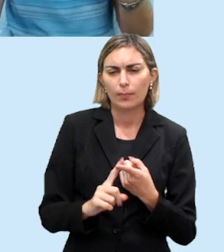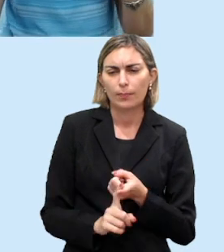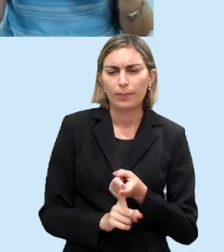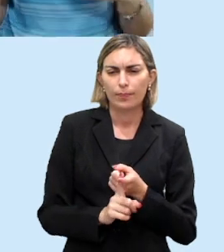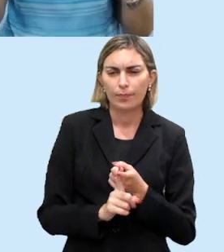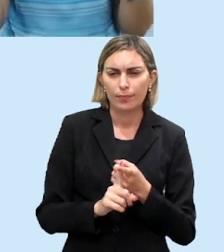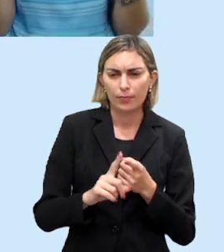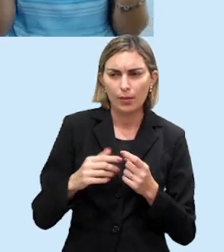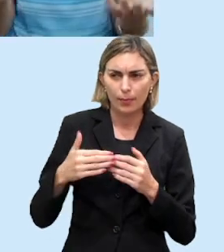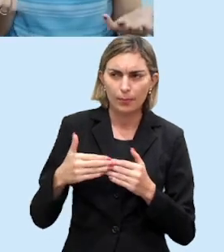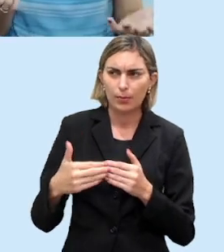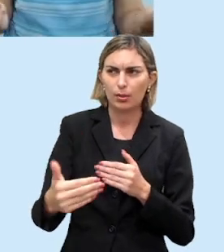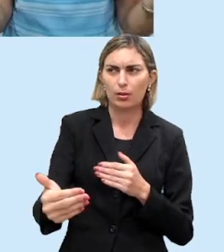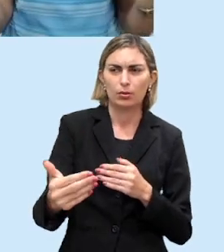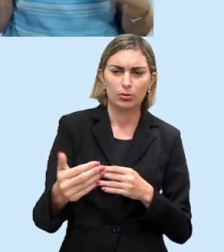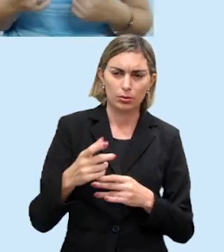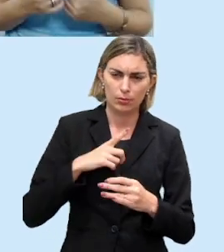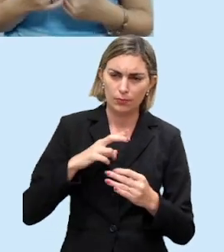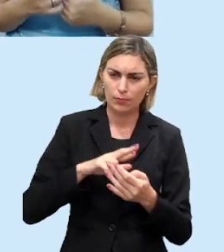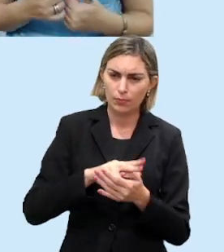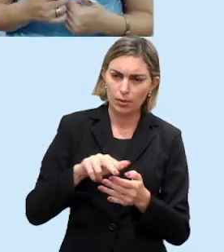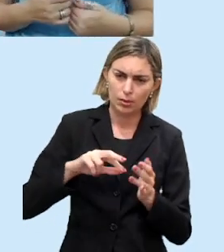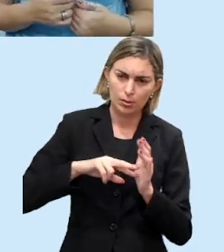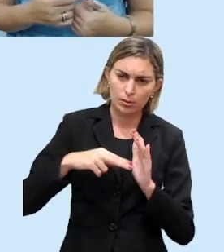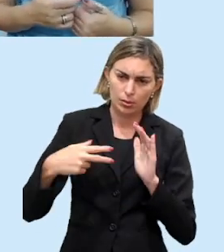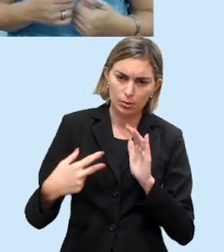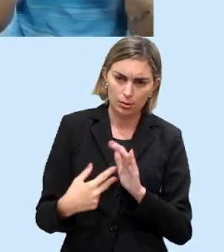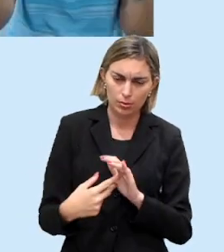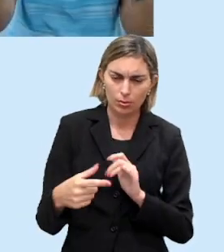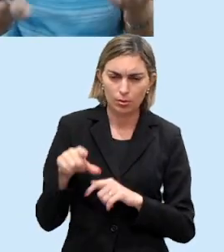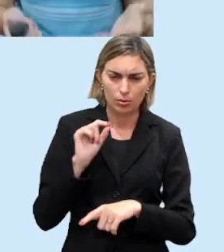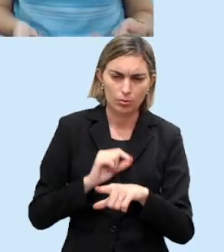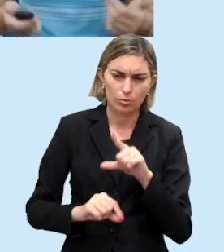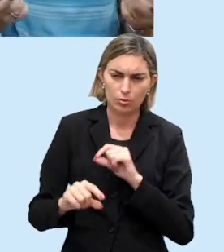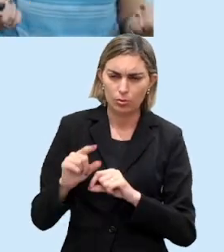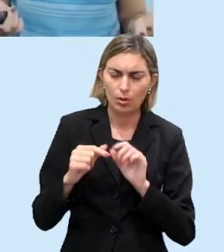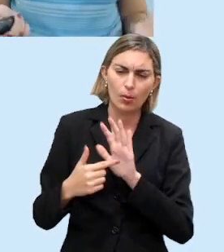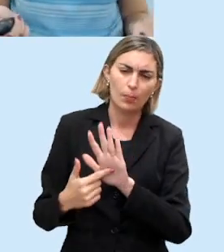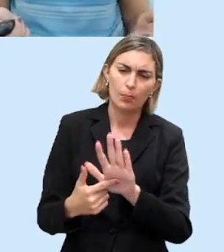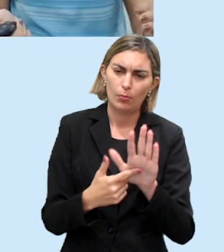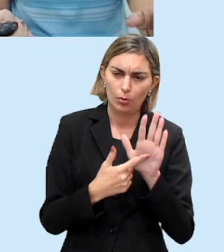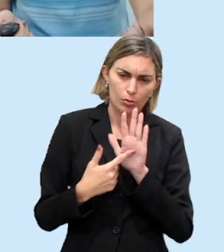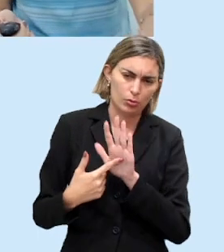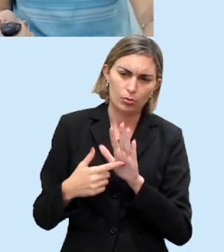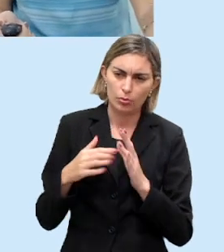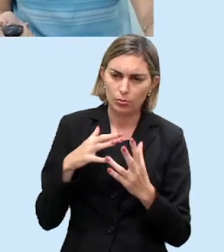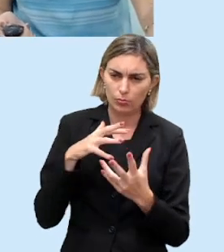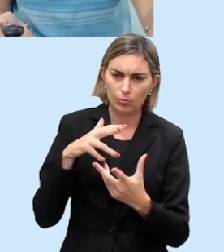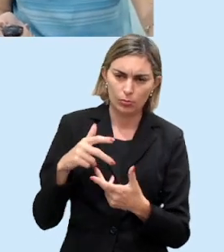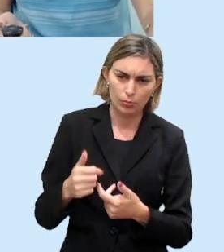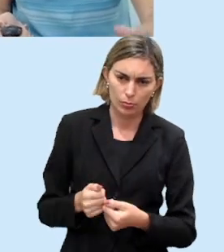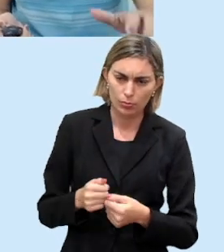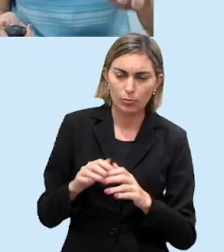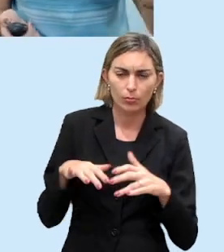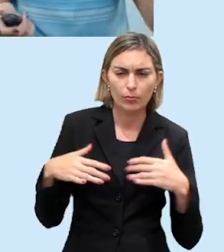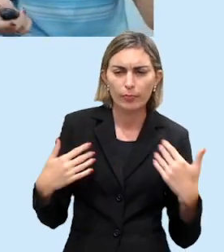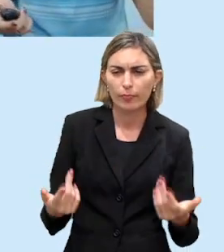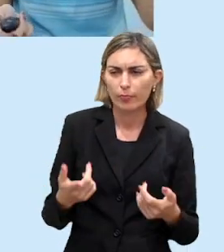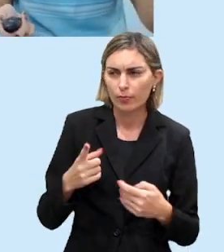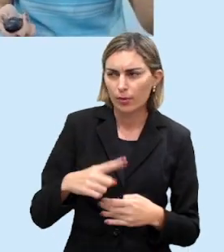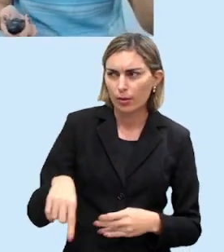a partir de vários signos que ela escolhe, não é, para se mostrar ao mundo, não é? Então, quando a